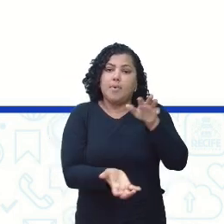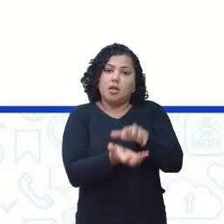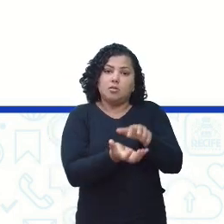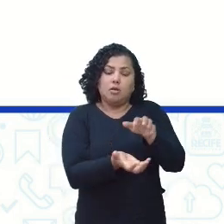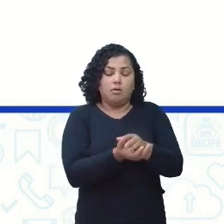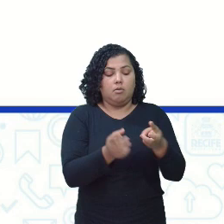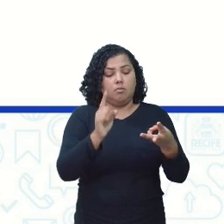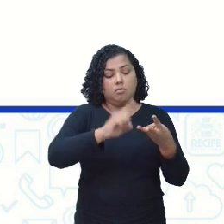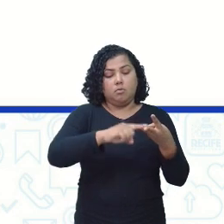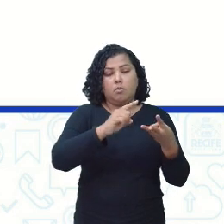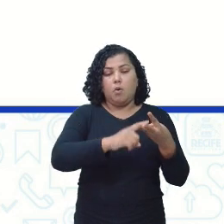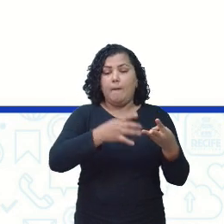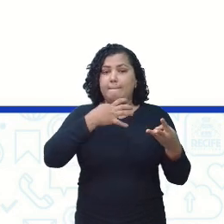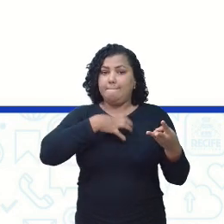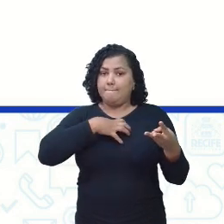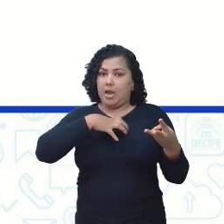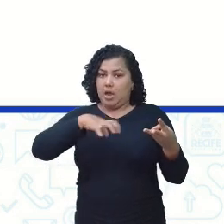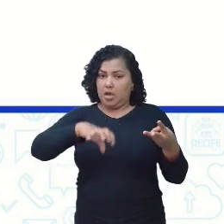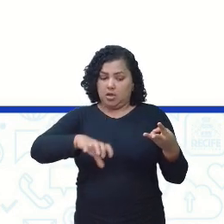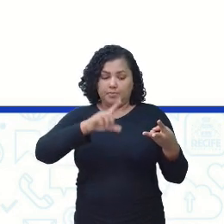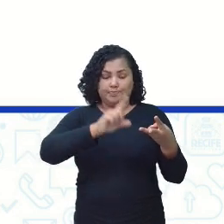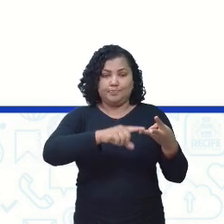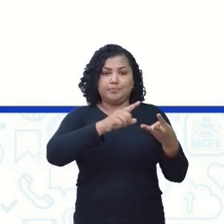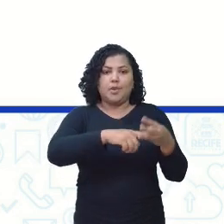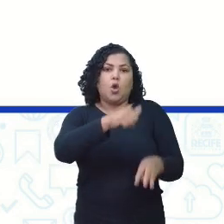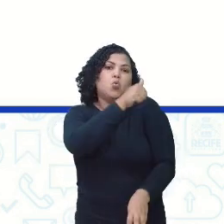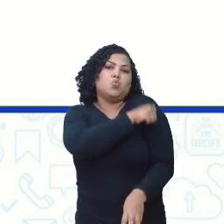Né? Então, porque eram as